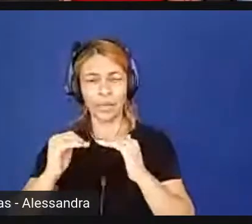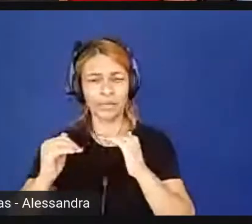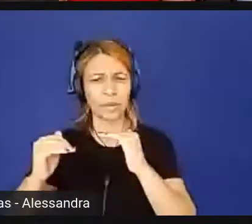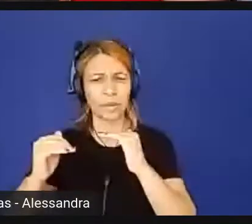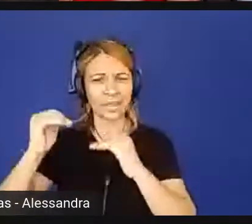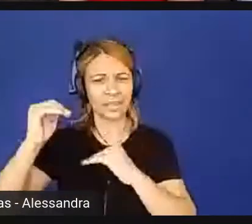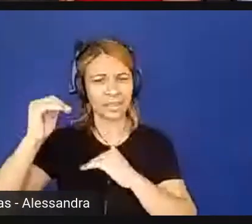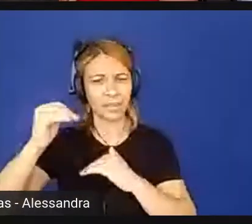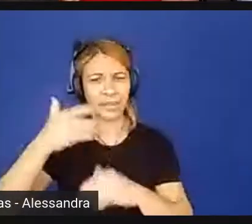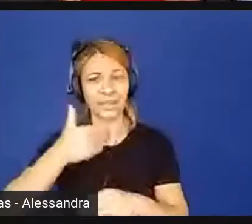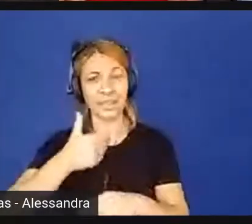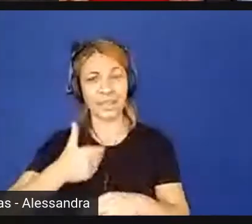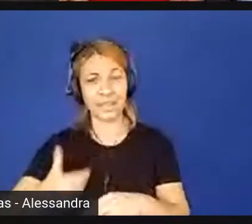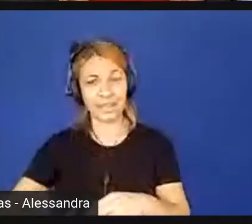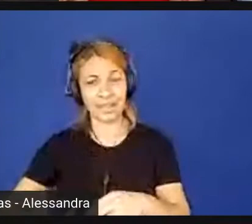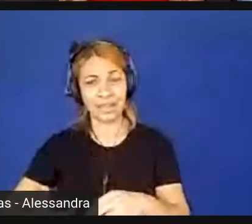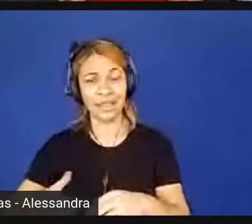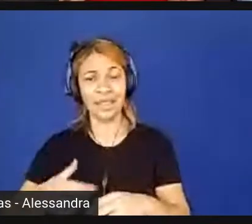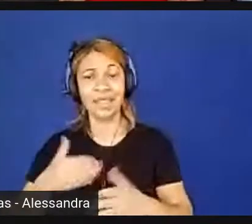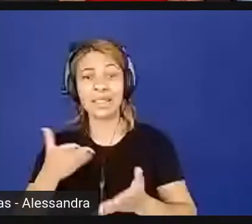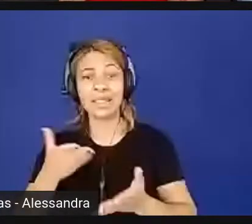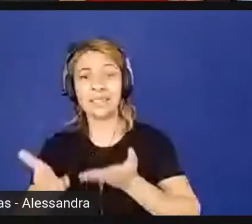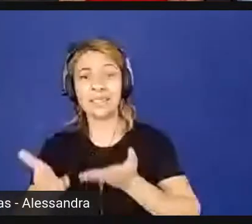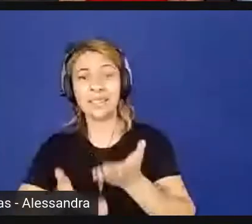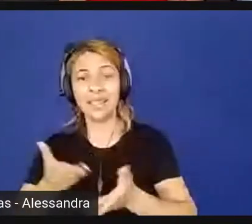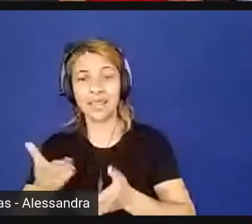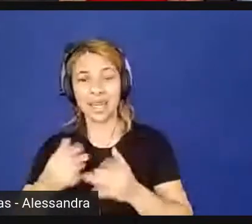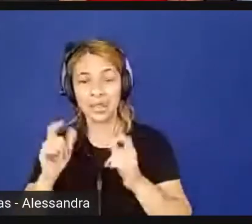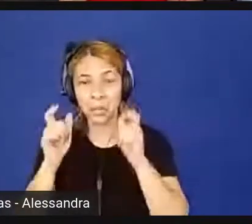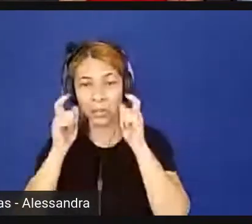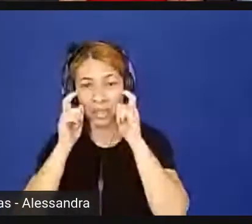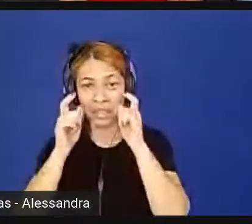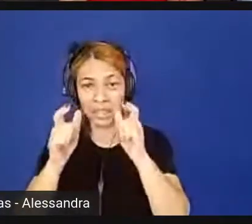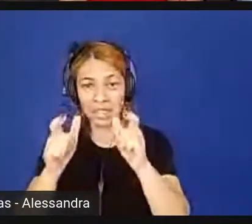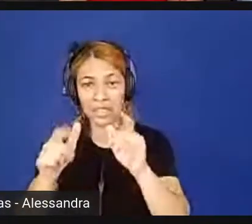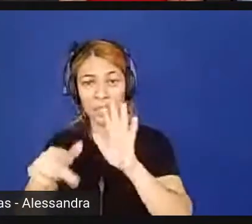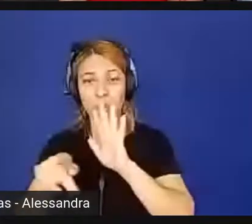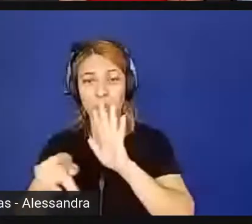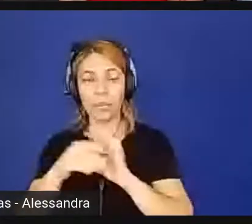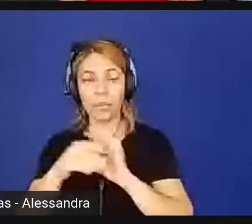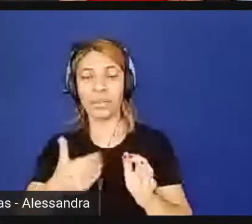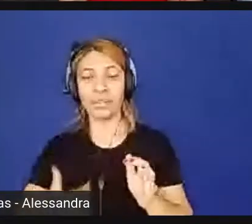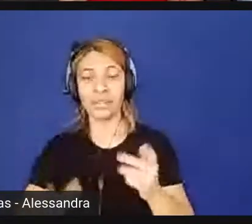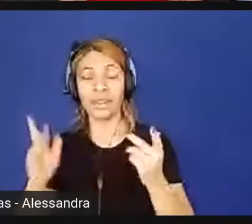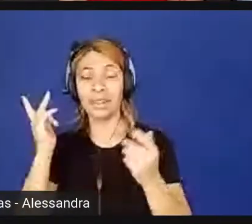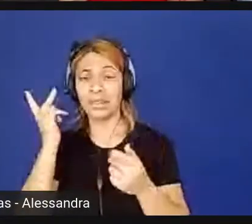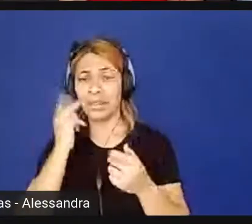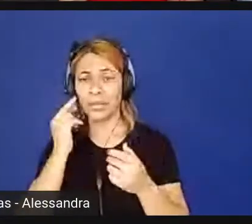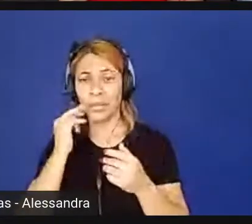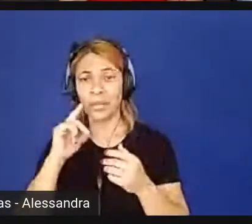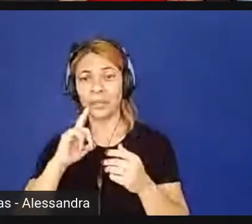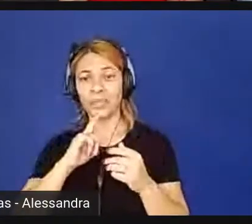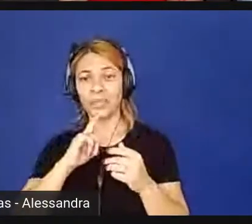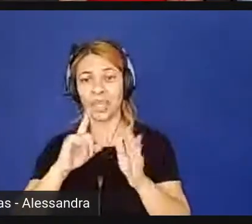que realmente se trata de um interesse alto republicano, natural que tenha uma lei mitigando e transparecendo